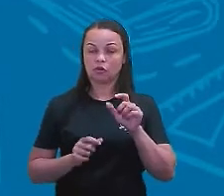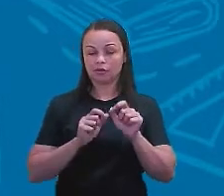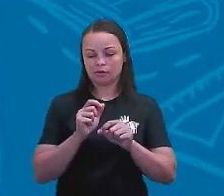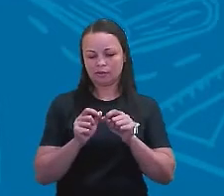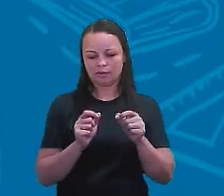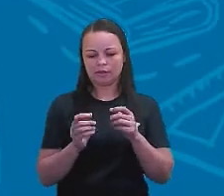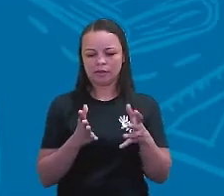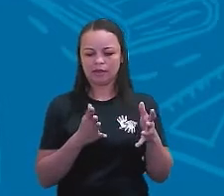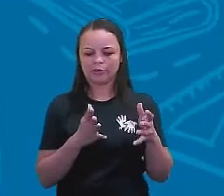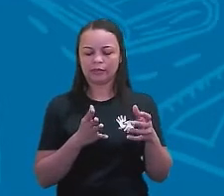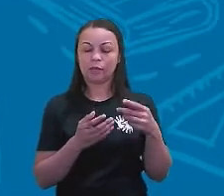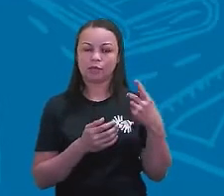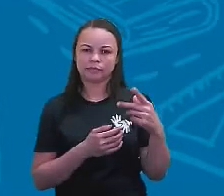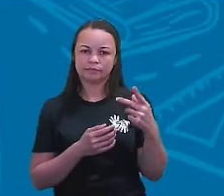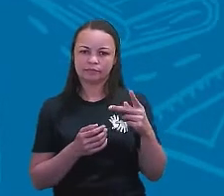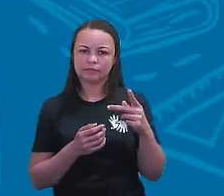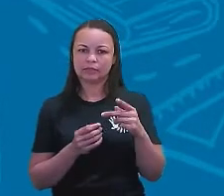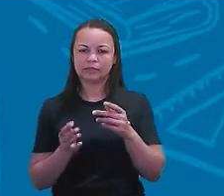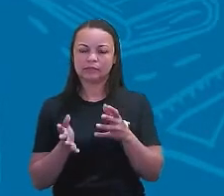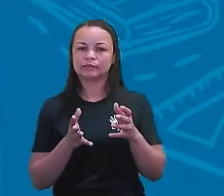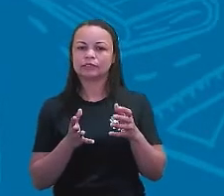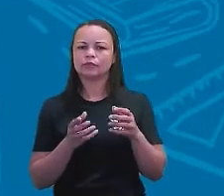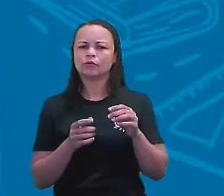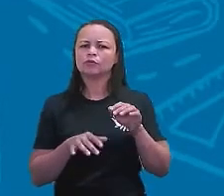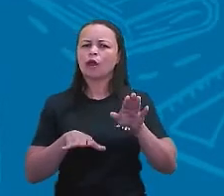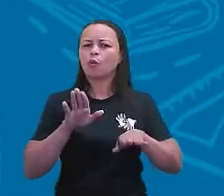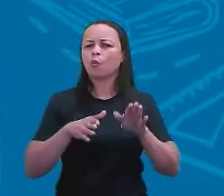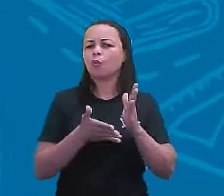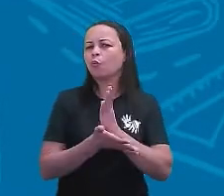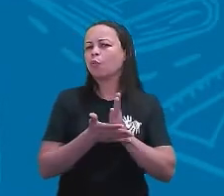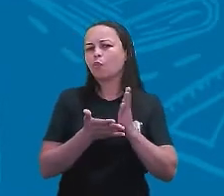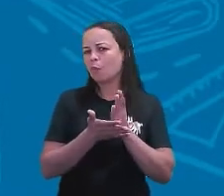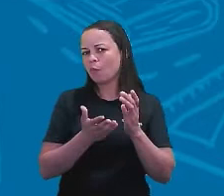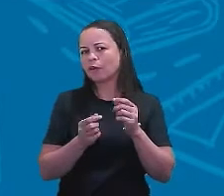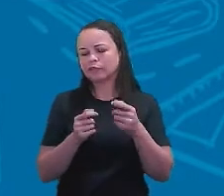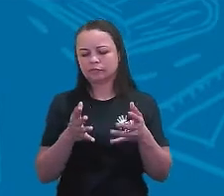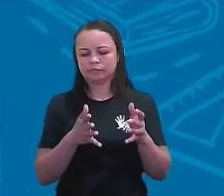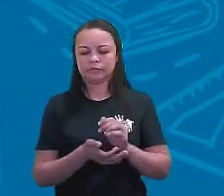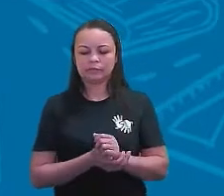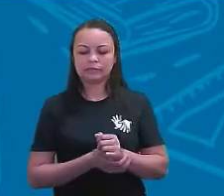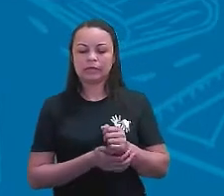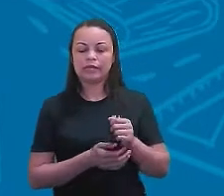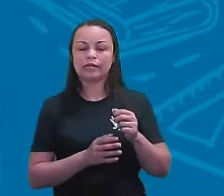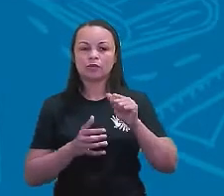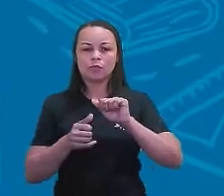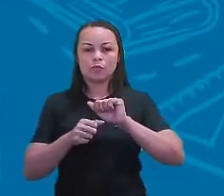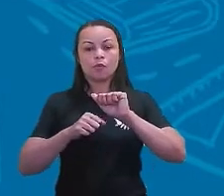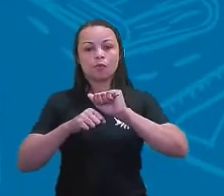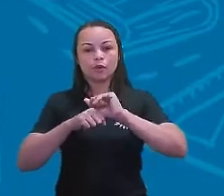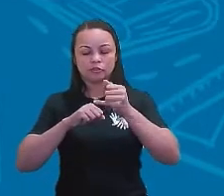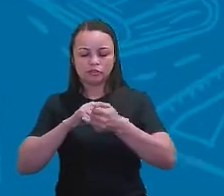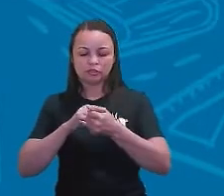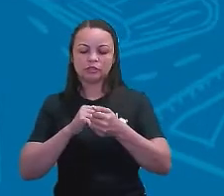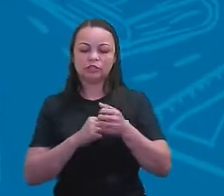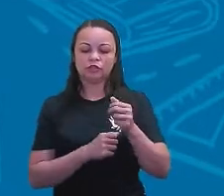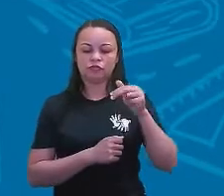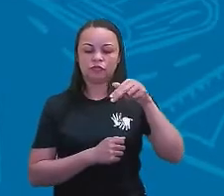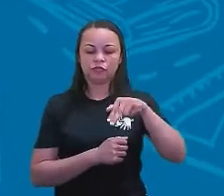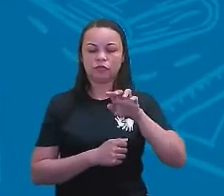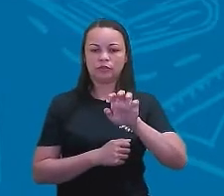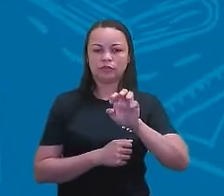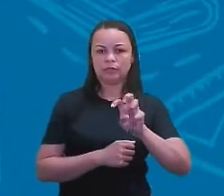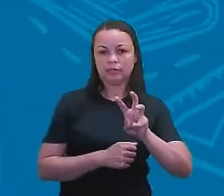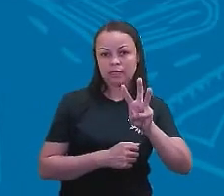aí, fica ligado nessas exceções, porque a gente tem adjetivos como new, tá? E clean. New, que